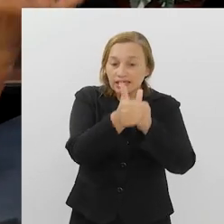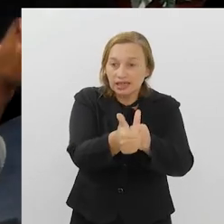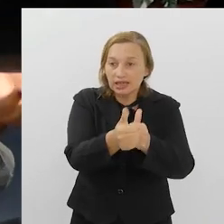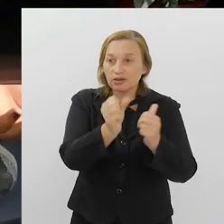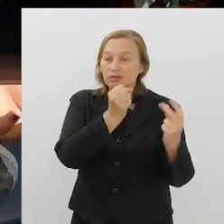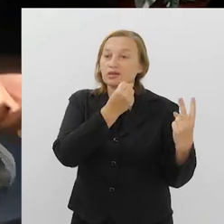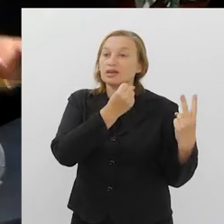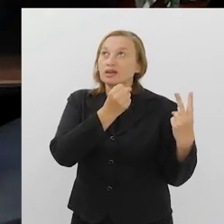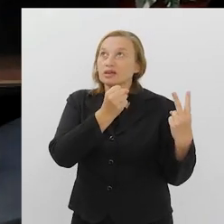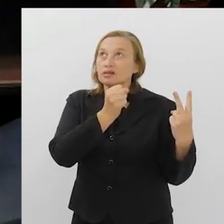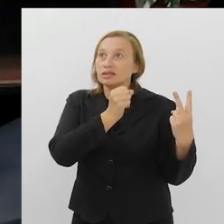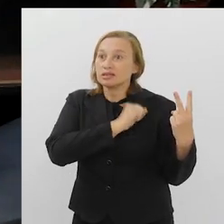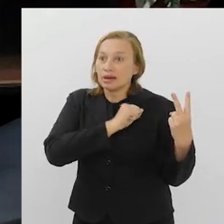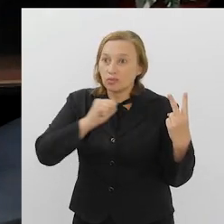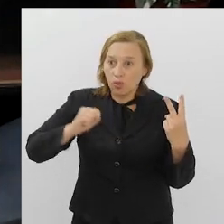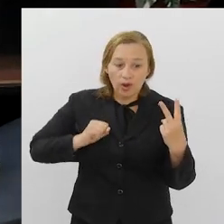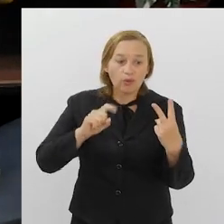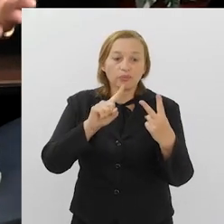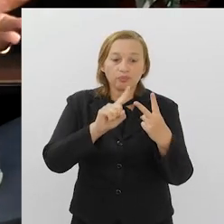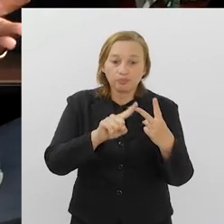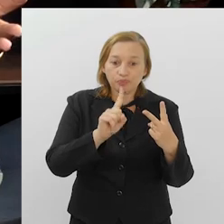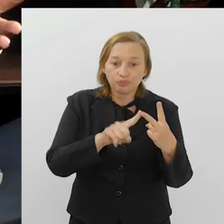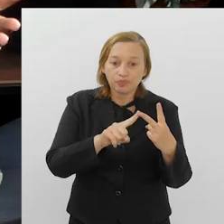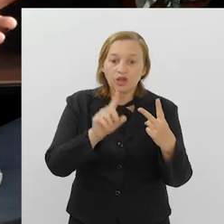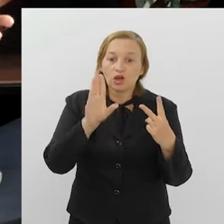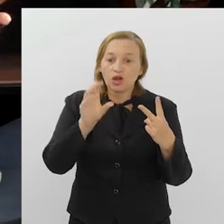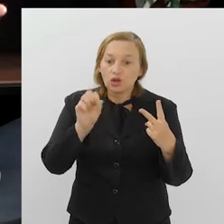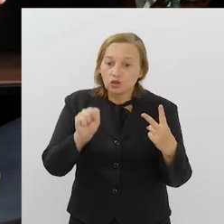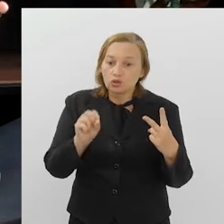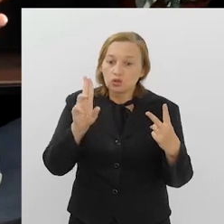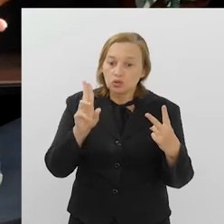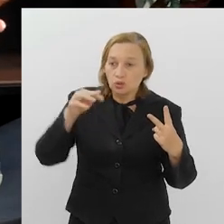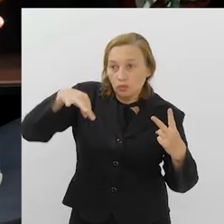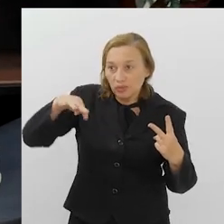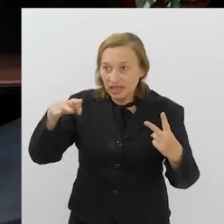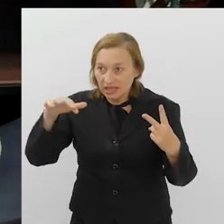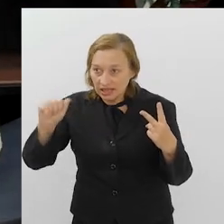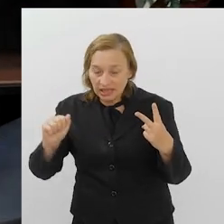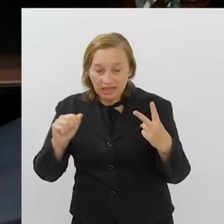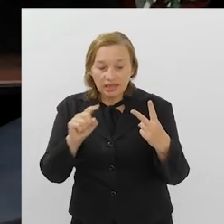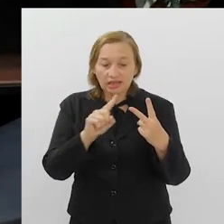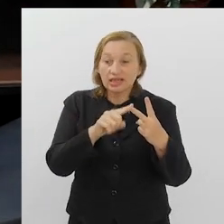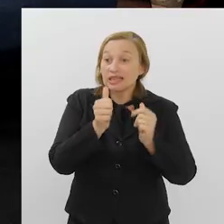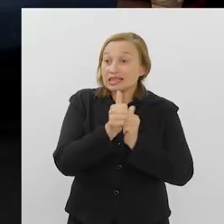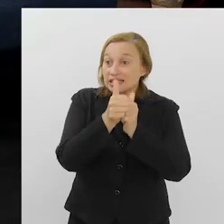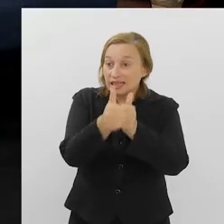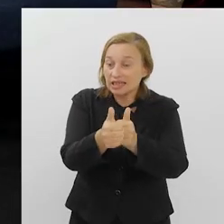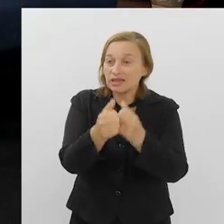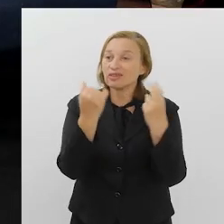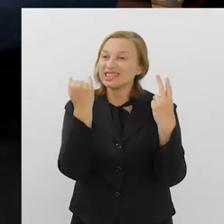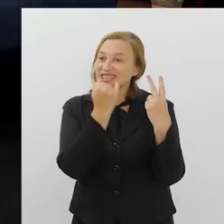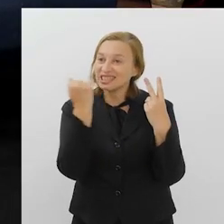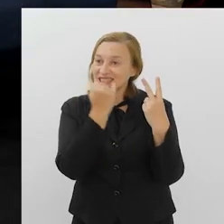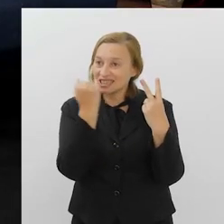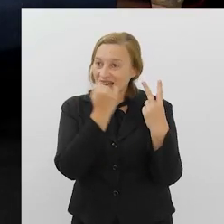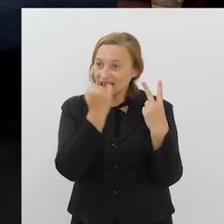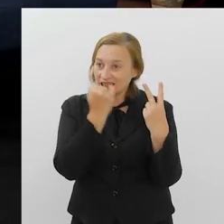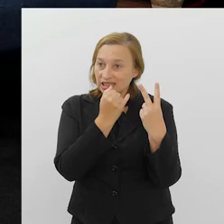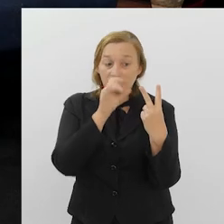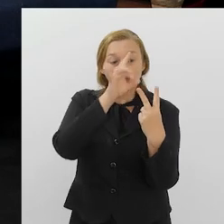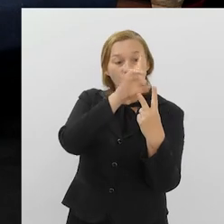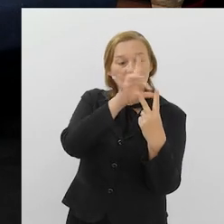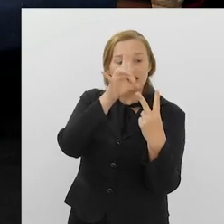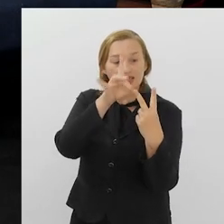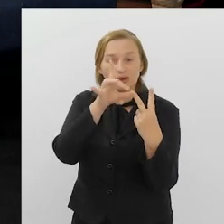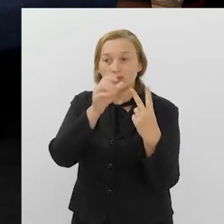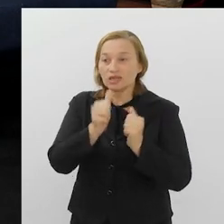seguiu Isaque então é diferente nisso no no aprendizado Então esse